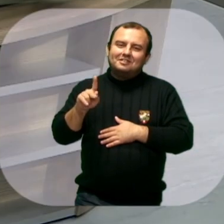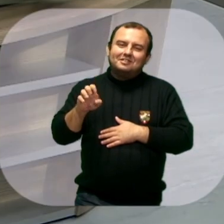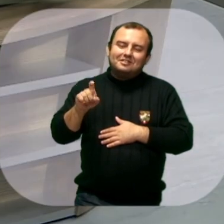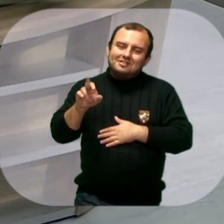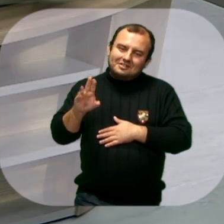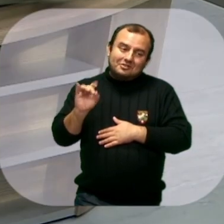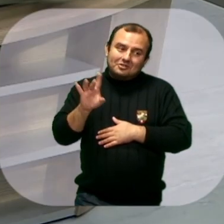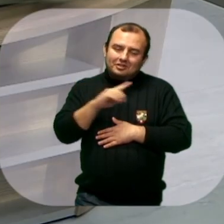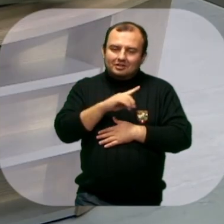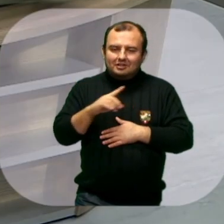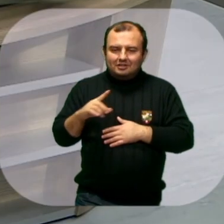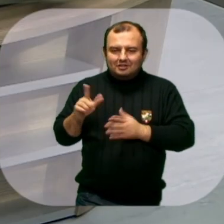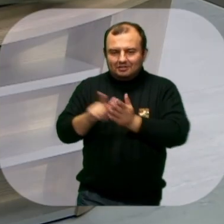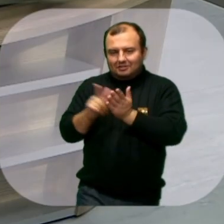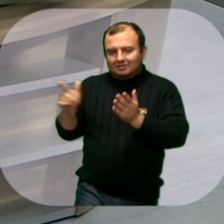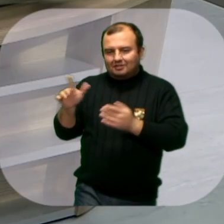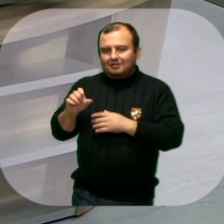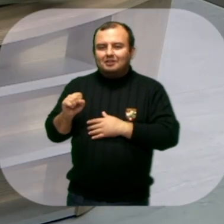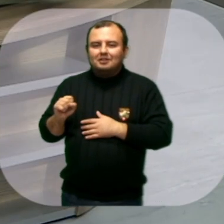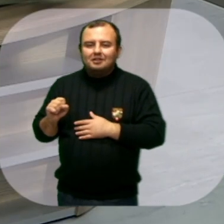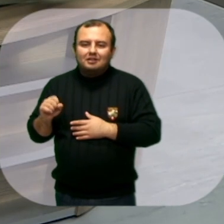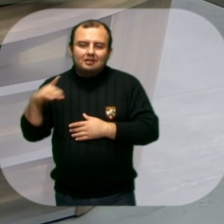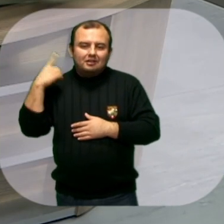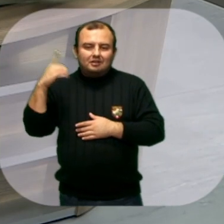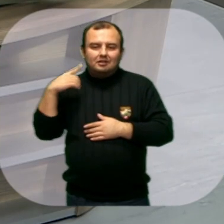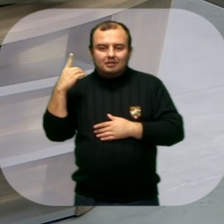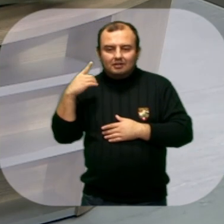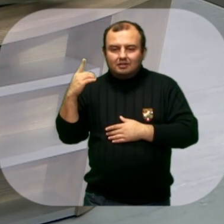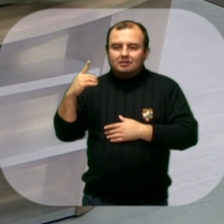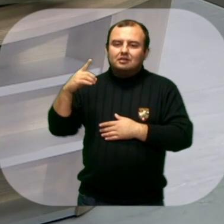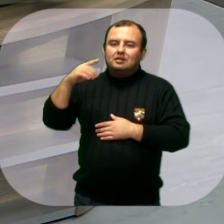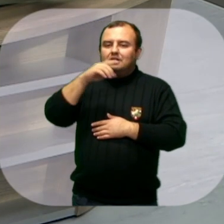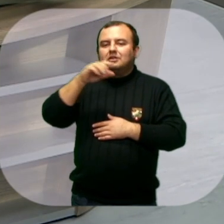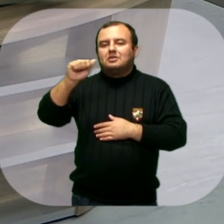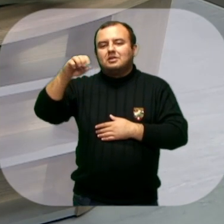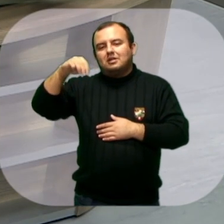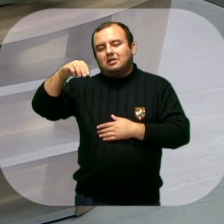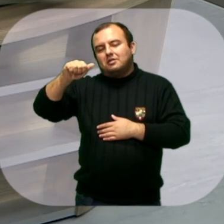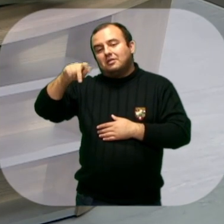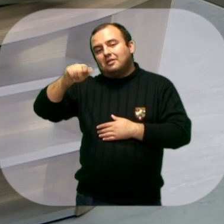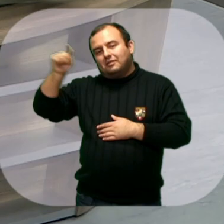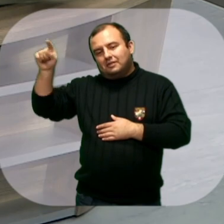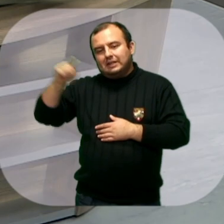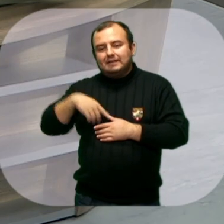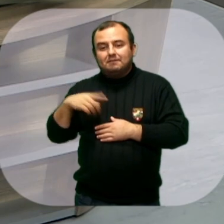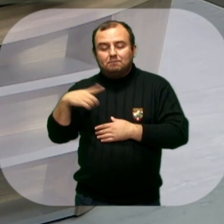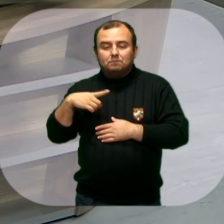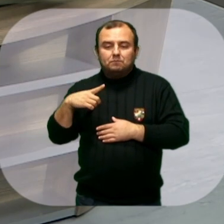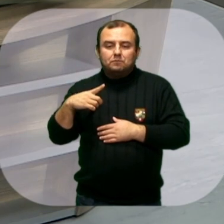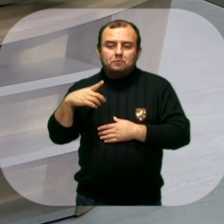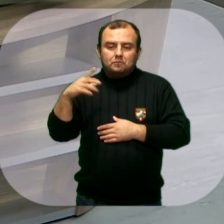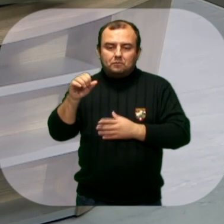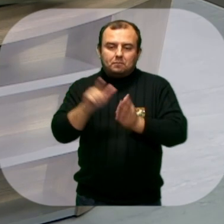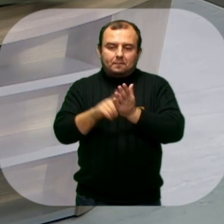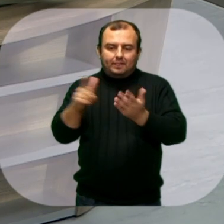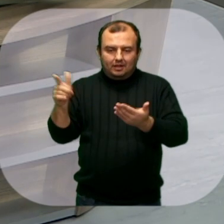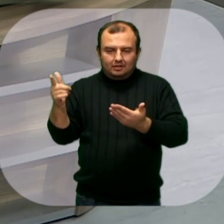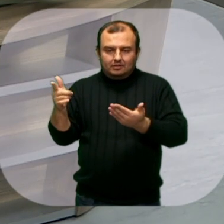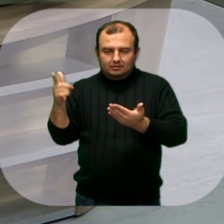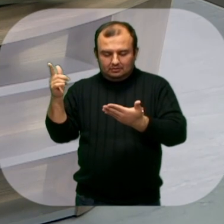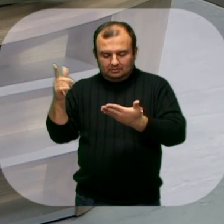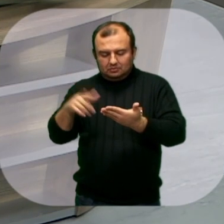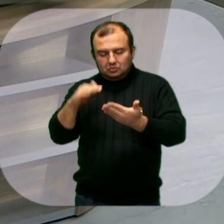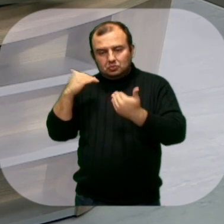Aí ela pegou o jornalzinho, ela é uma deputada do Amapá, e pegou o jornalzinho na recepção